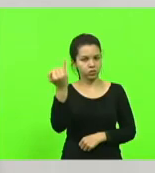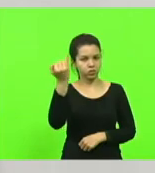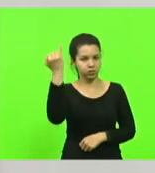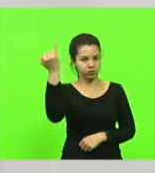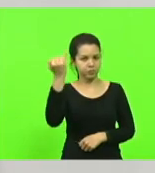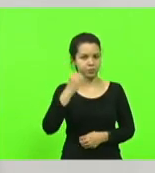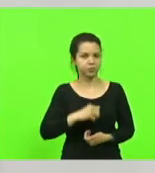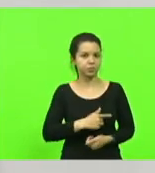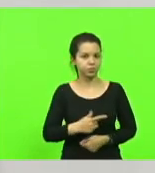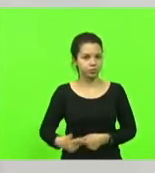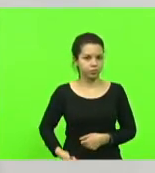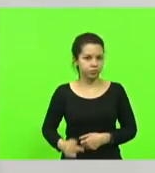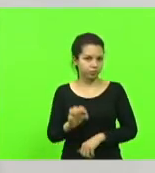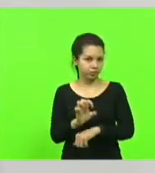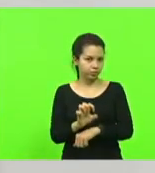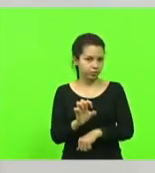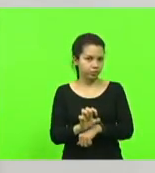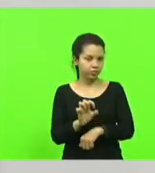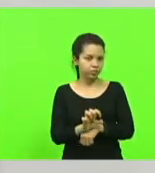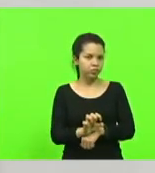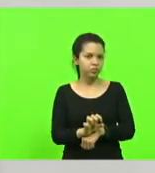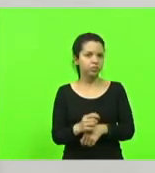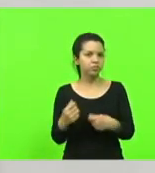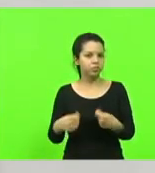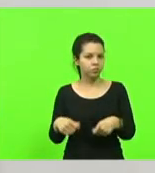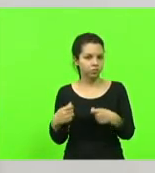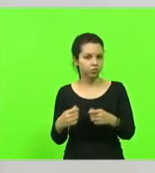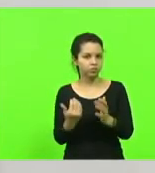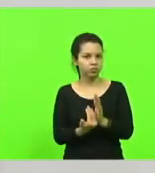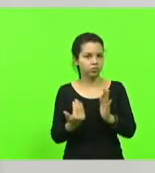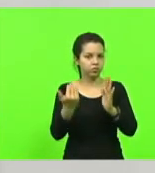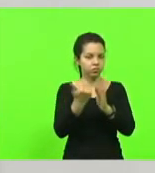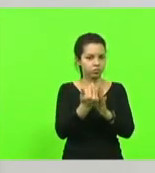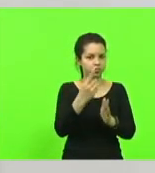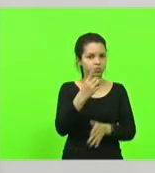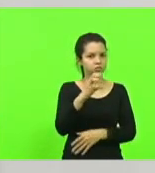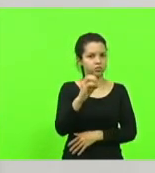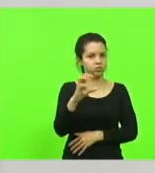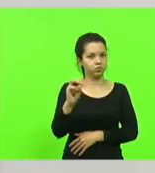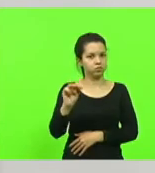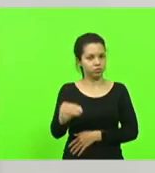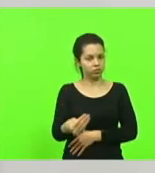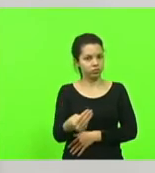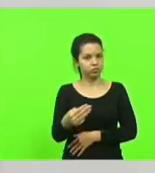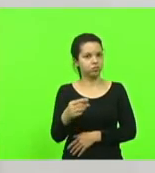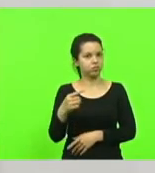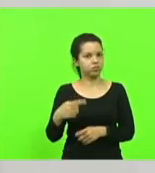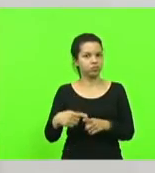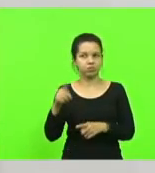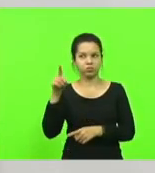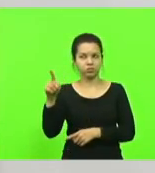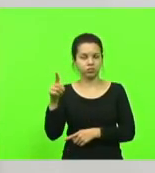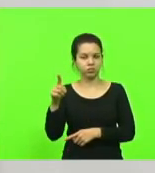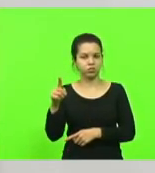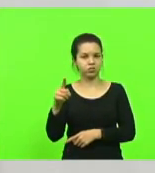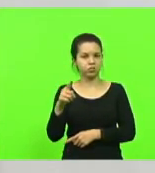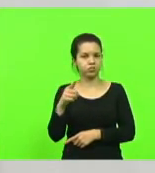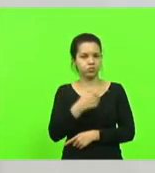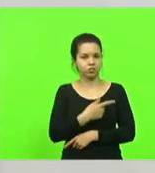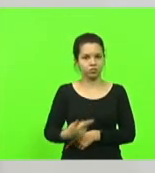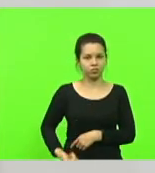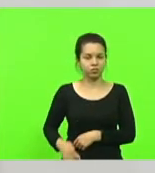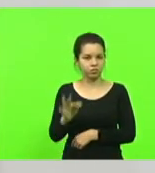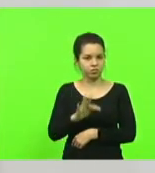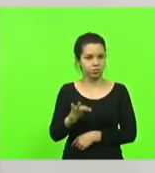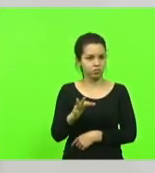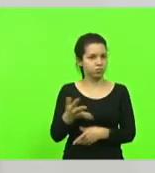o governo estadual teve que colocar mais 100 milhões, porque, senão, o governo federal não queria aceitar fazer o lote 1 e lote 2 com